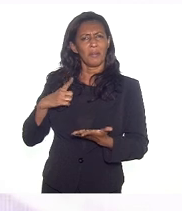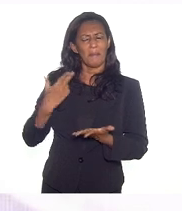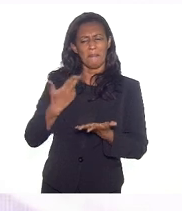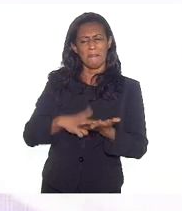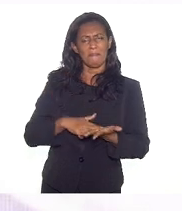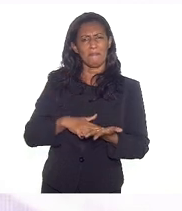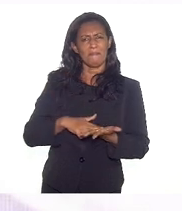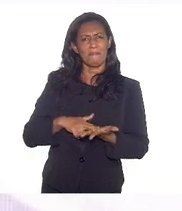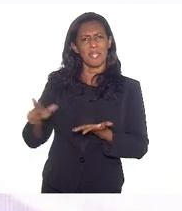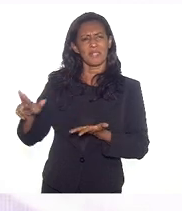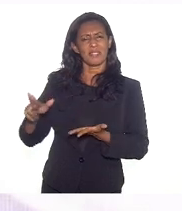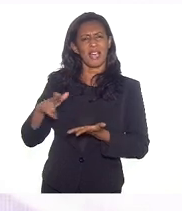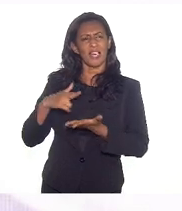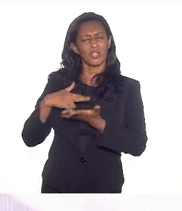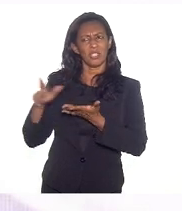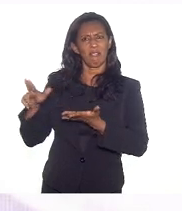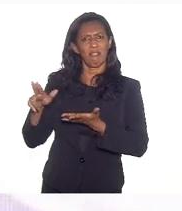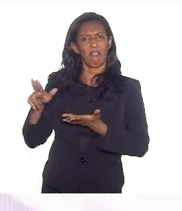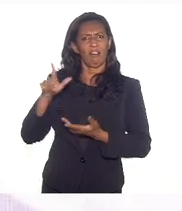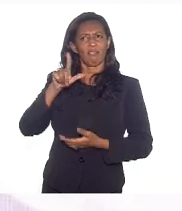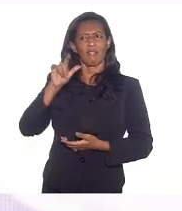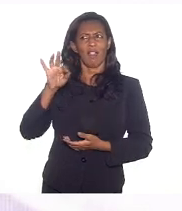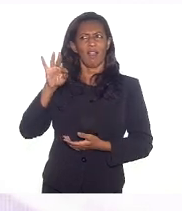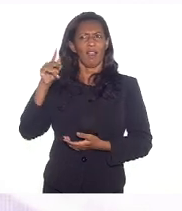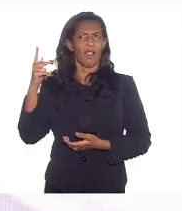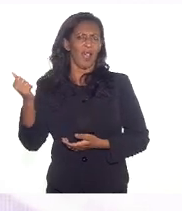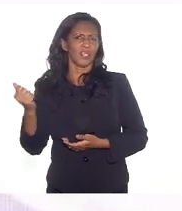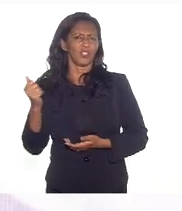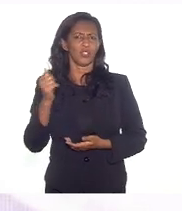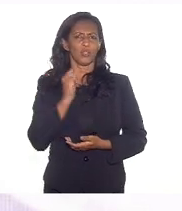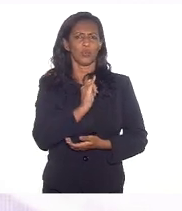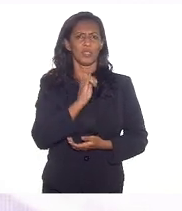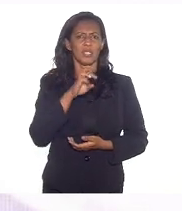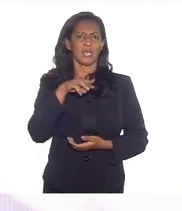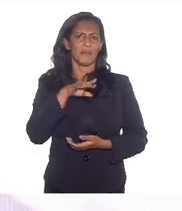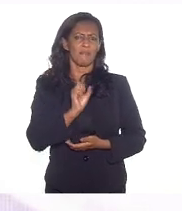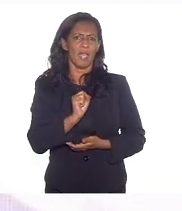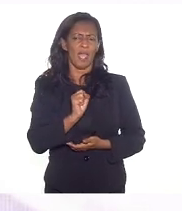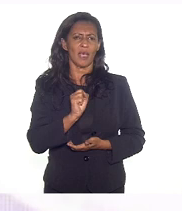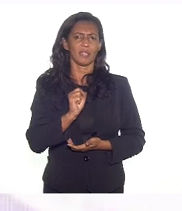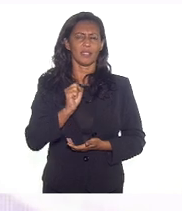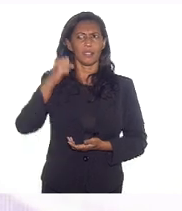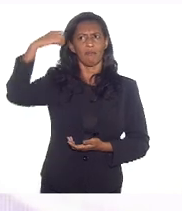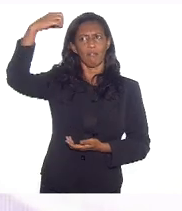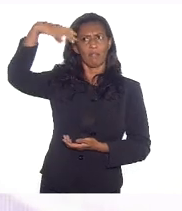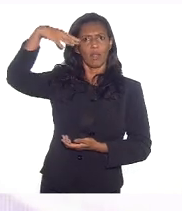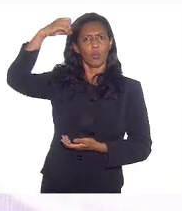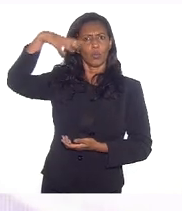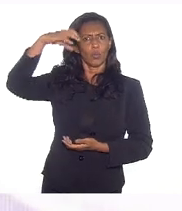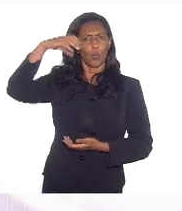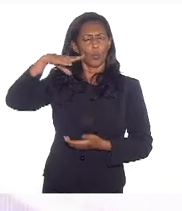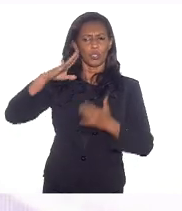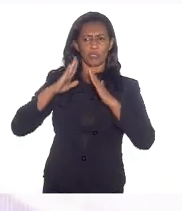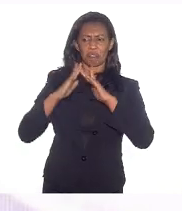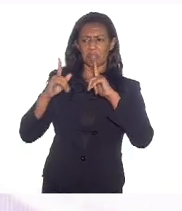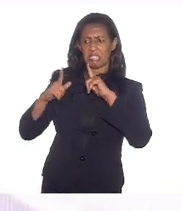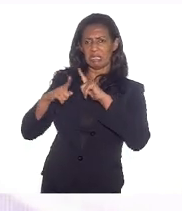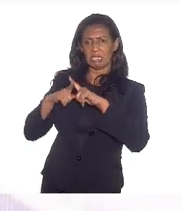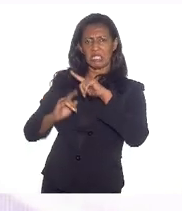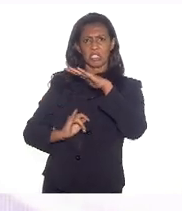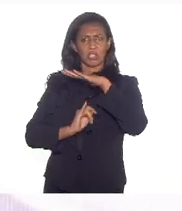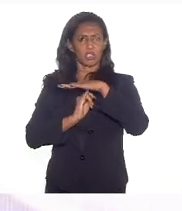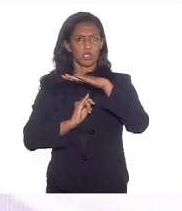sobre a volta da cobrança do ICMS nas contas de energia elétrica das igrejas, templos religiosos,